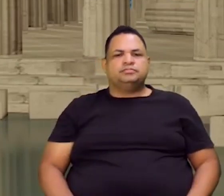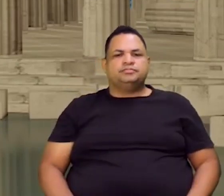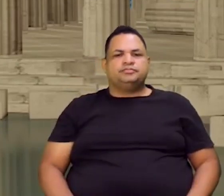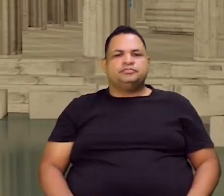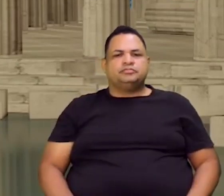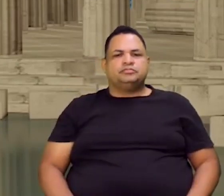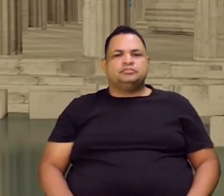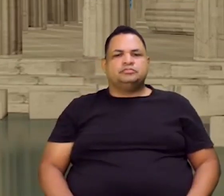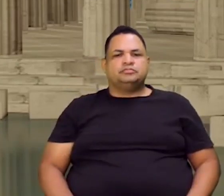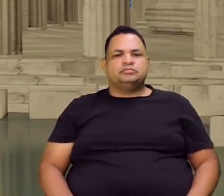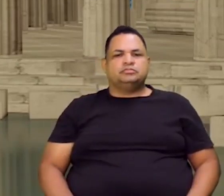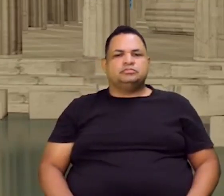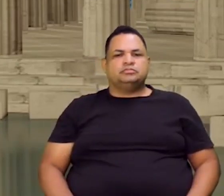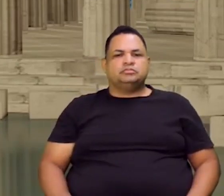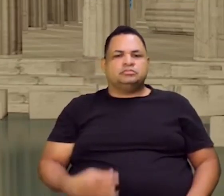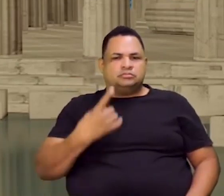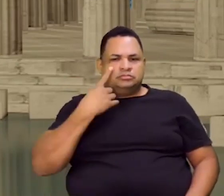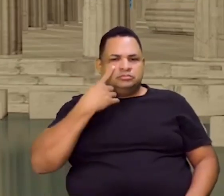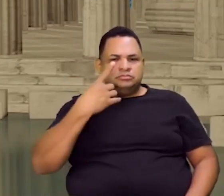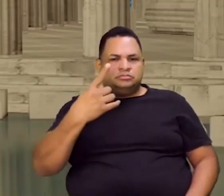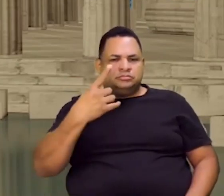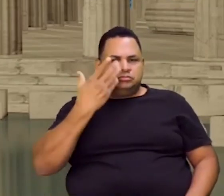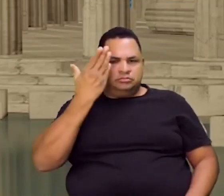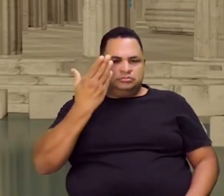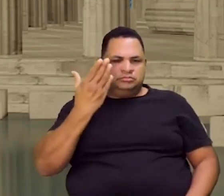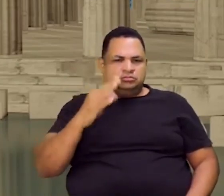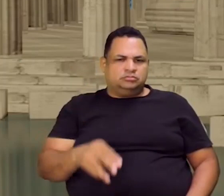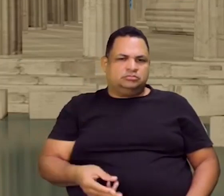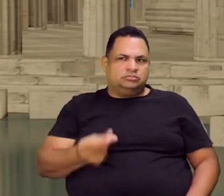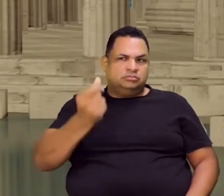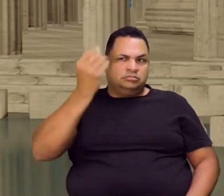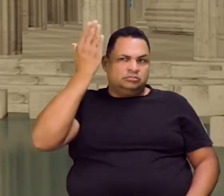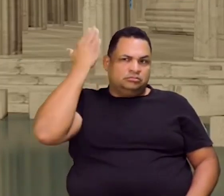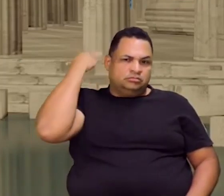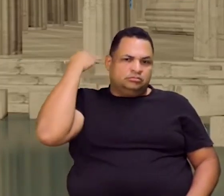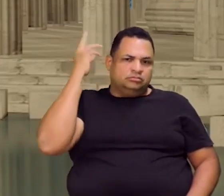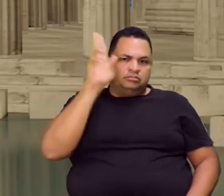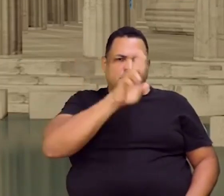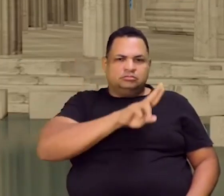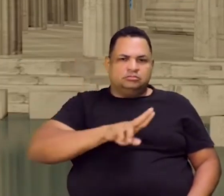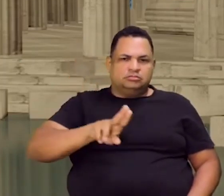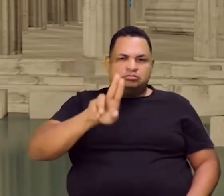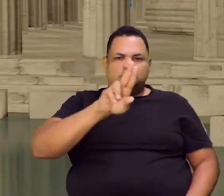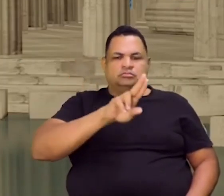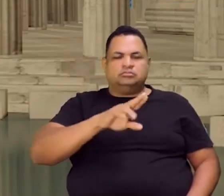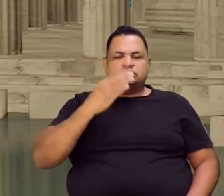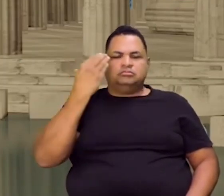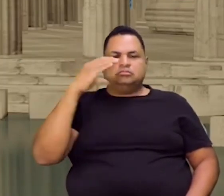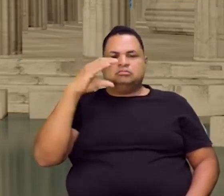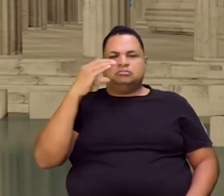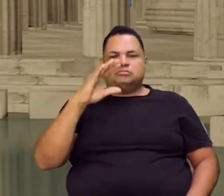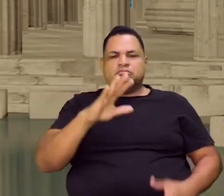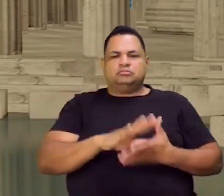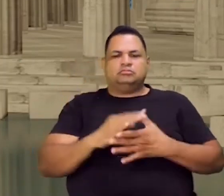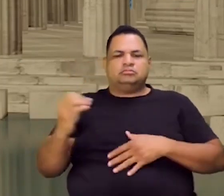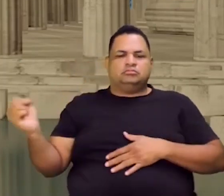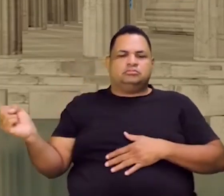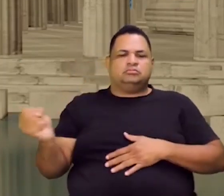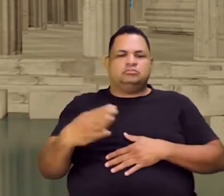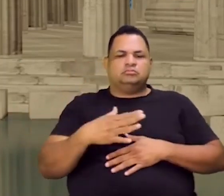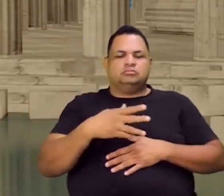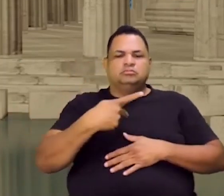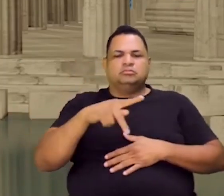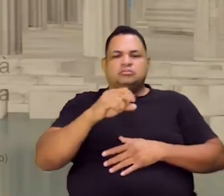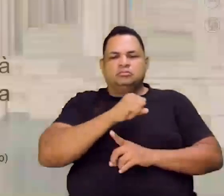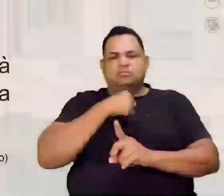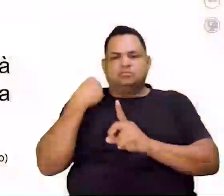que é o Sol. Eles viram, já vislumbraram isso lá. Ciência, né, trazendo novidades para a sociedade. Vamos